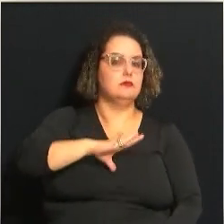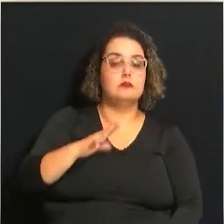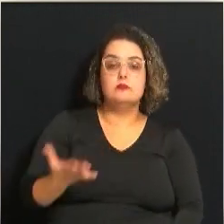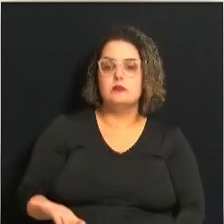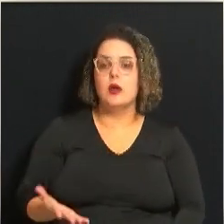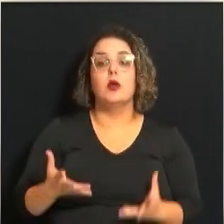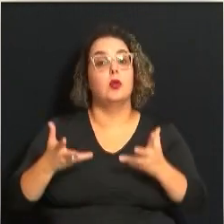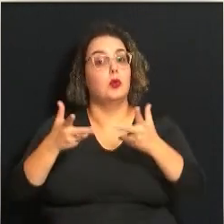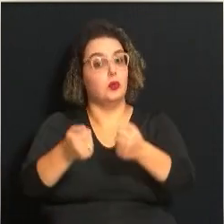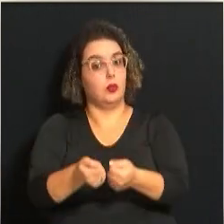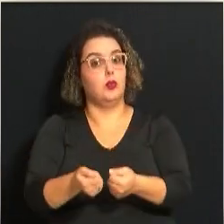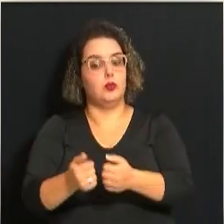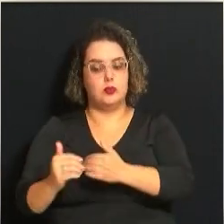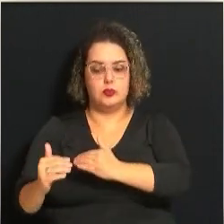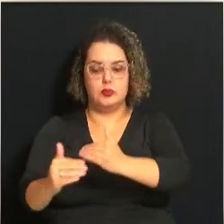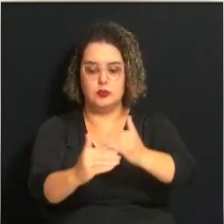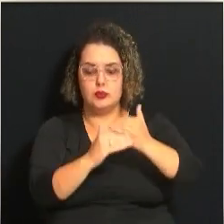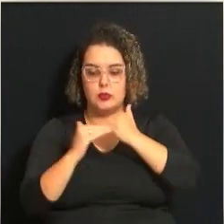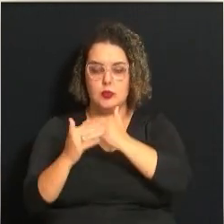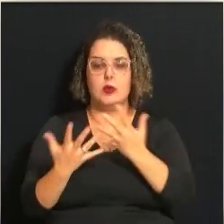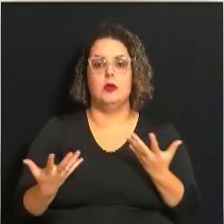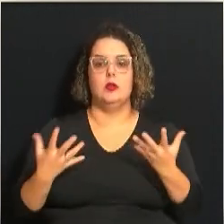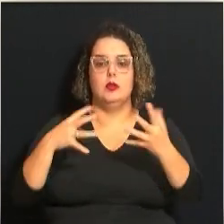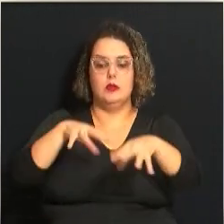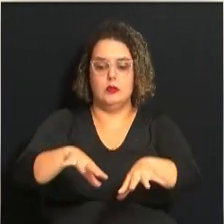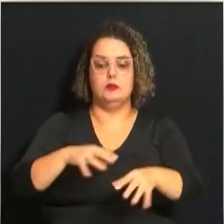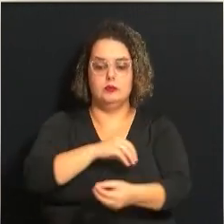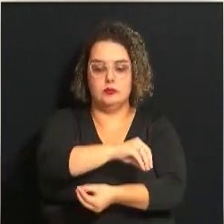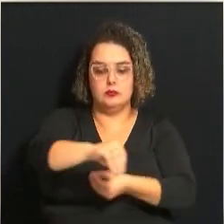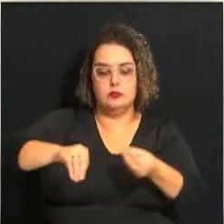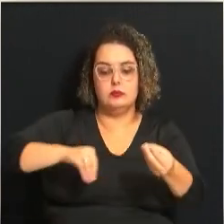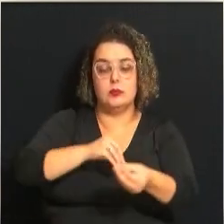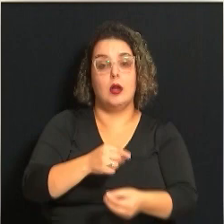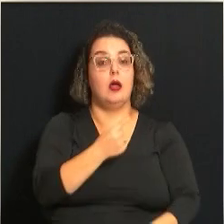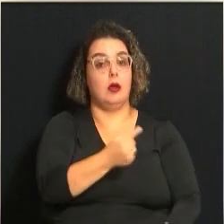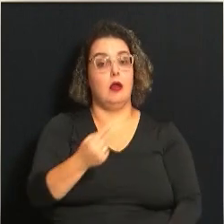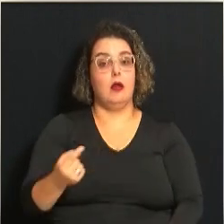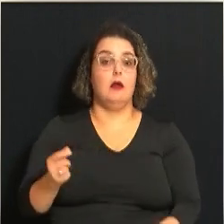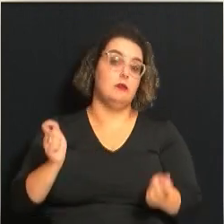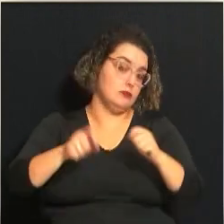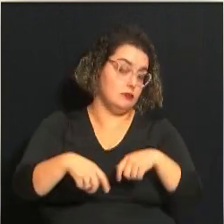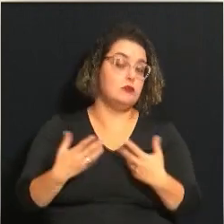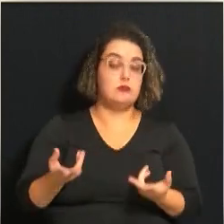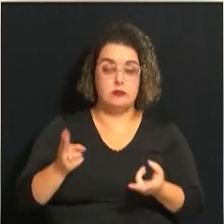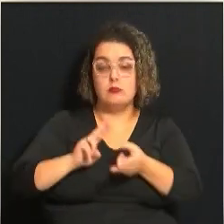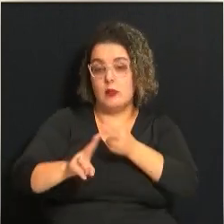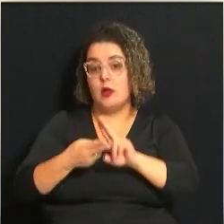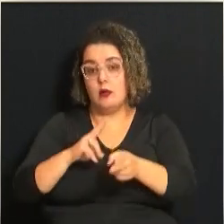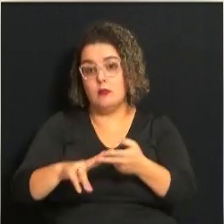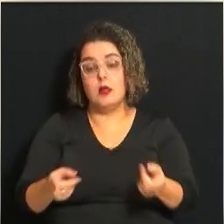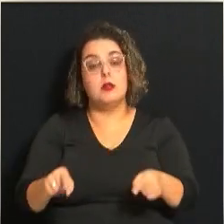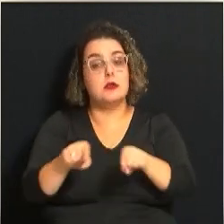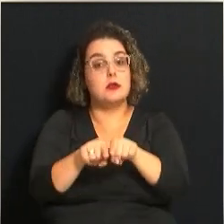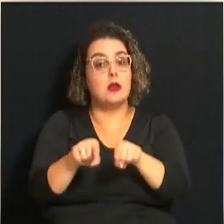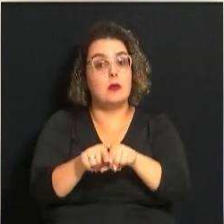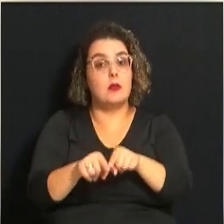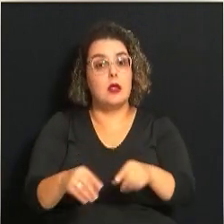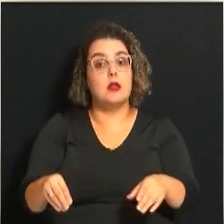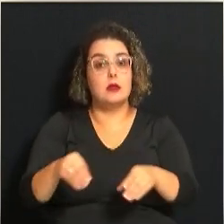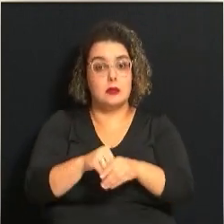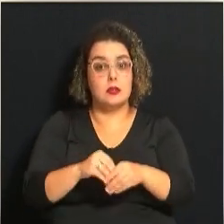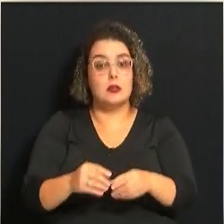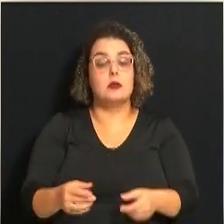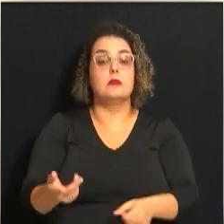né, envolvidos e inseridos dentro de um contexto, cada um fazendo a sua atribuição, mas ao mesmo tempo, dentro disso,